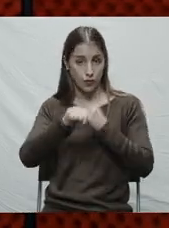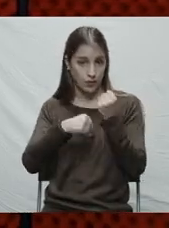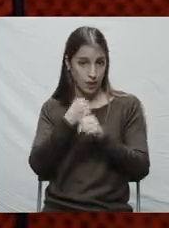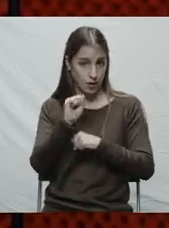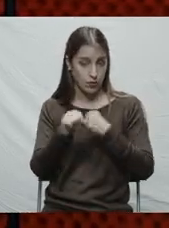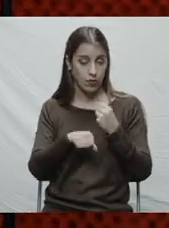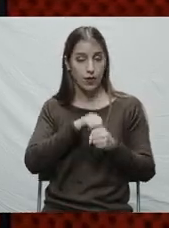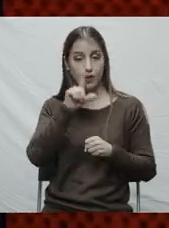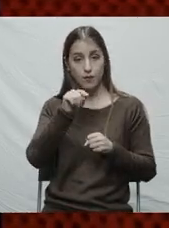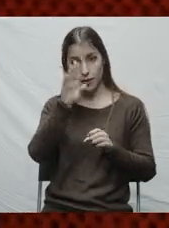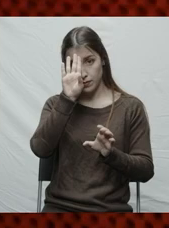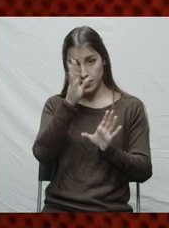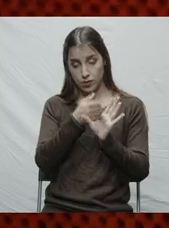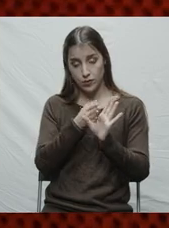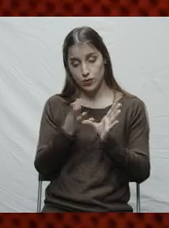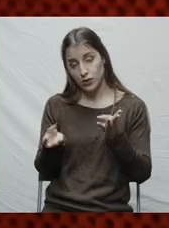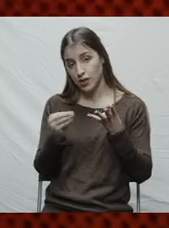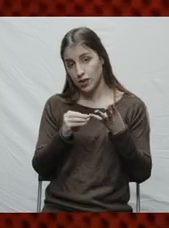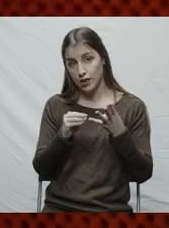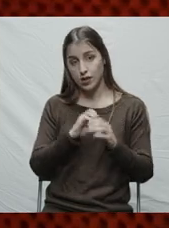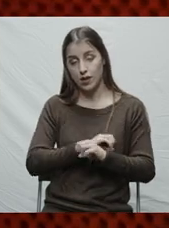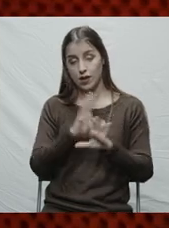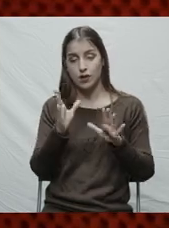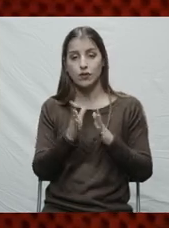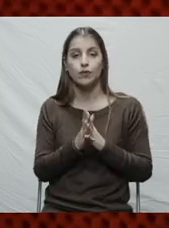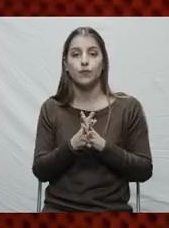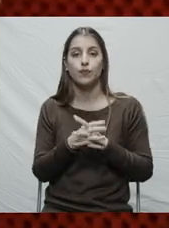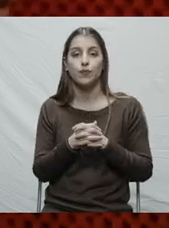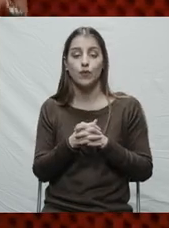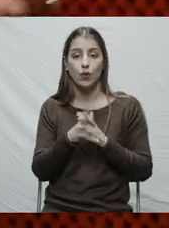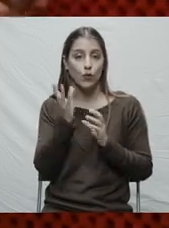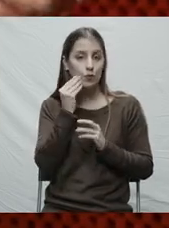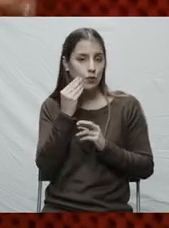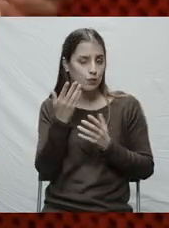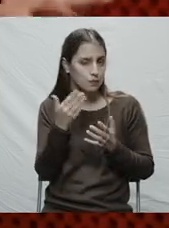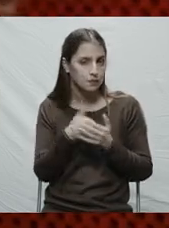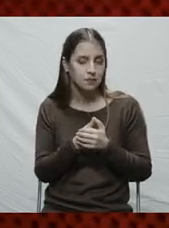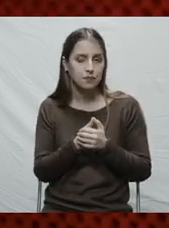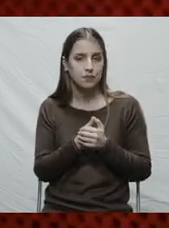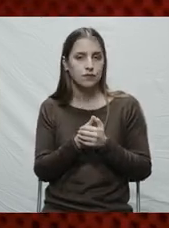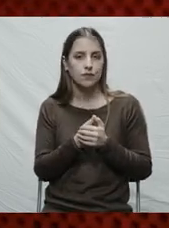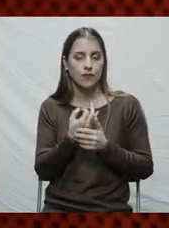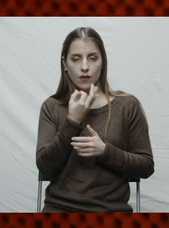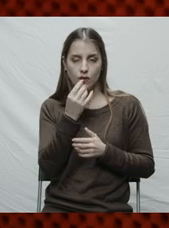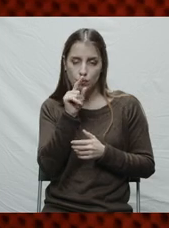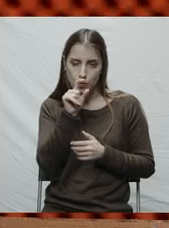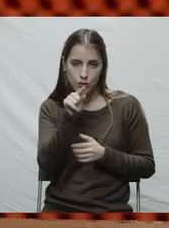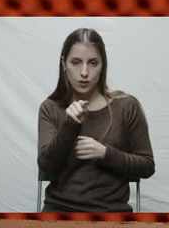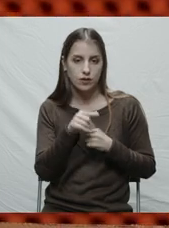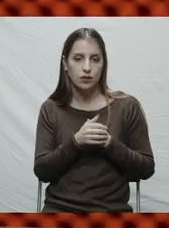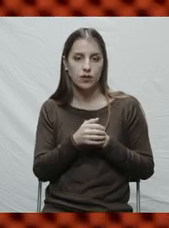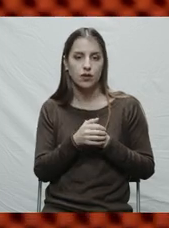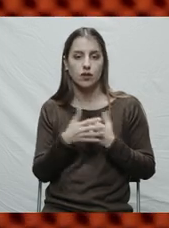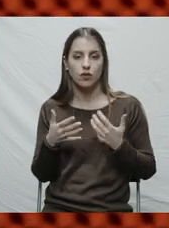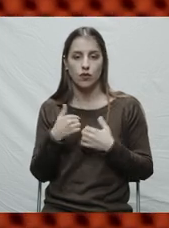psicologia, não é? Porque a psicologia está também ligada a esta forma como o corpo reage, como é. Fala-nos um Ou pouco seja, disso.